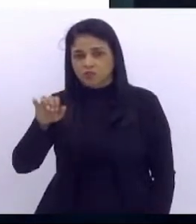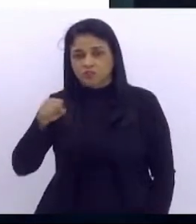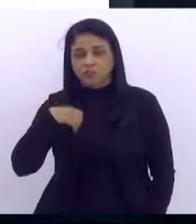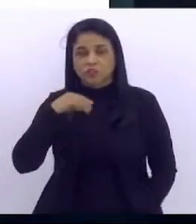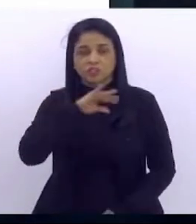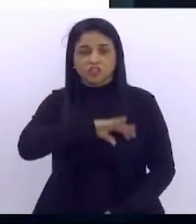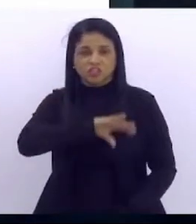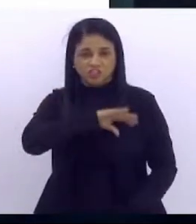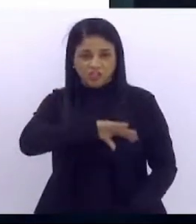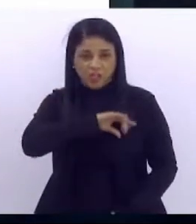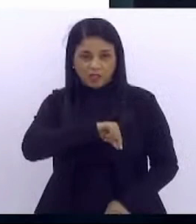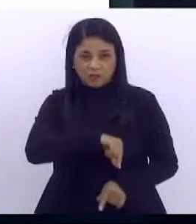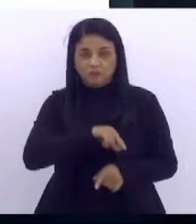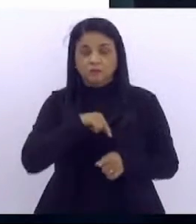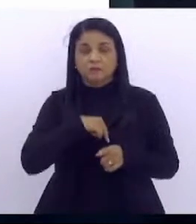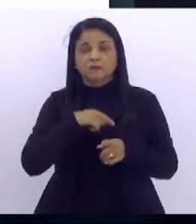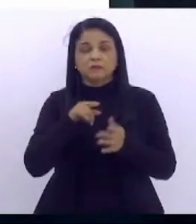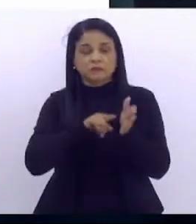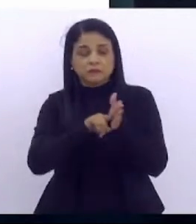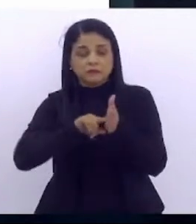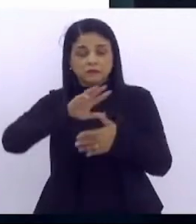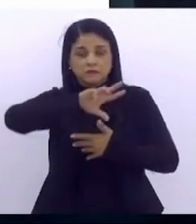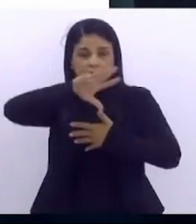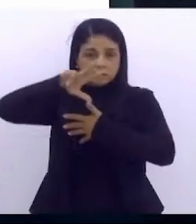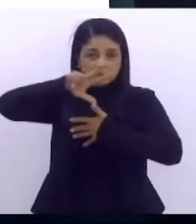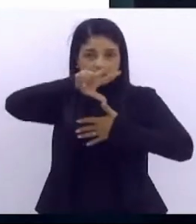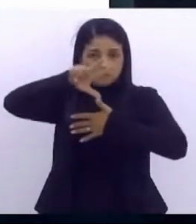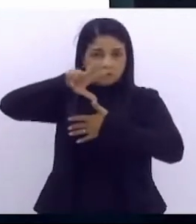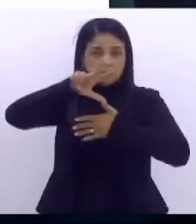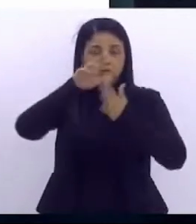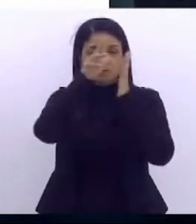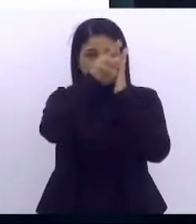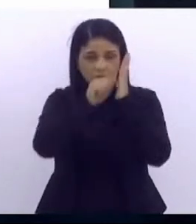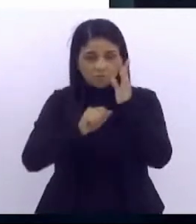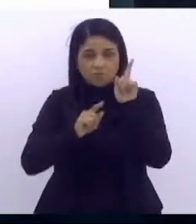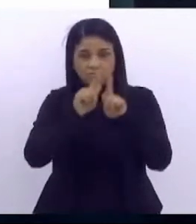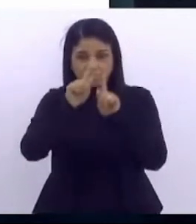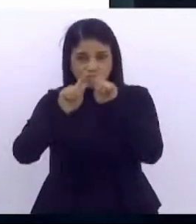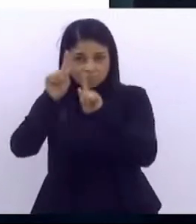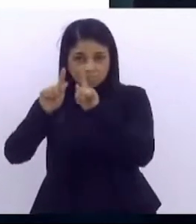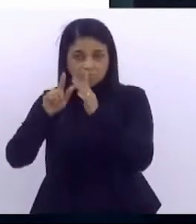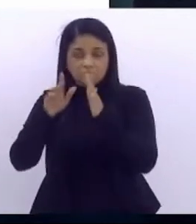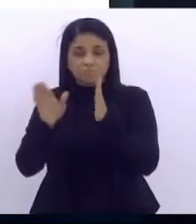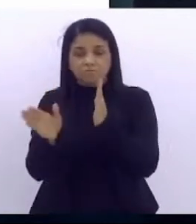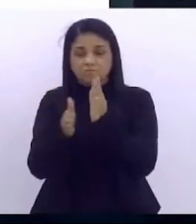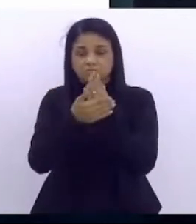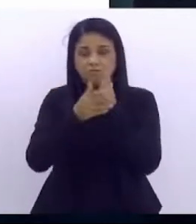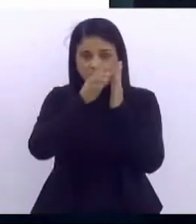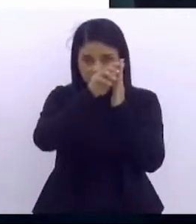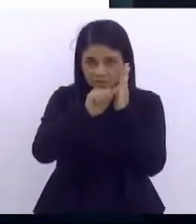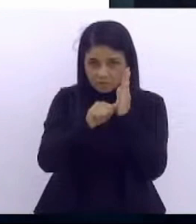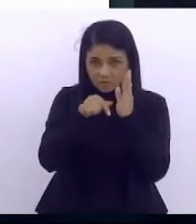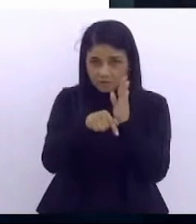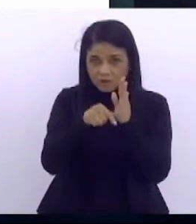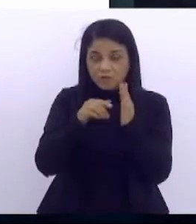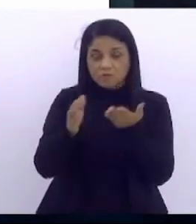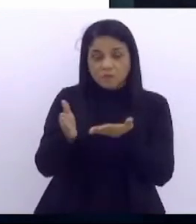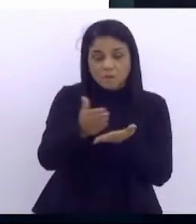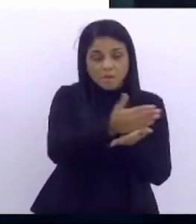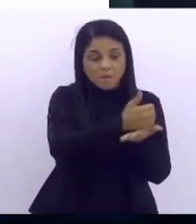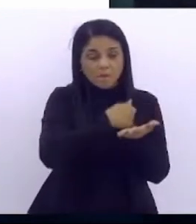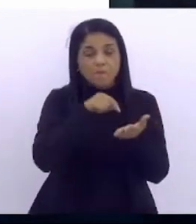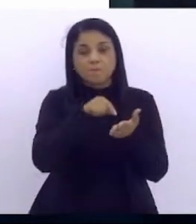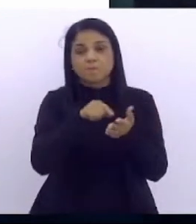da América Latina, e ele também fez um método de estimação de aborto clandestino, para tentar corrigir os dados do